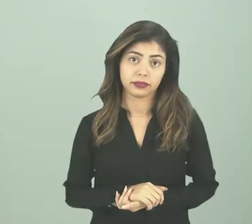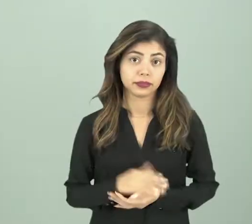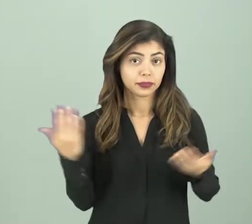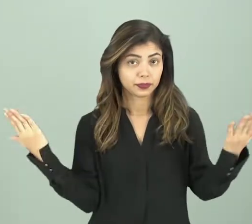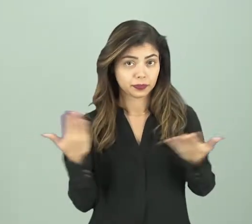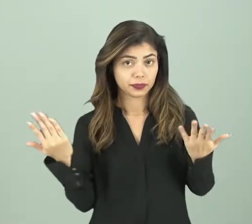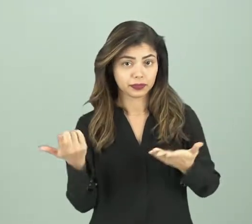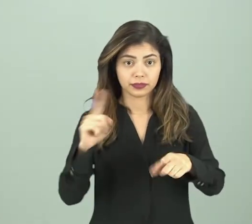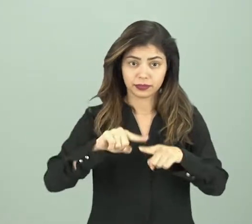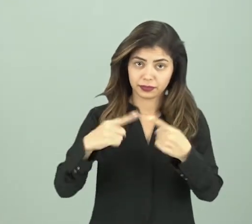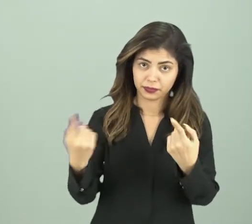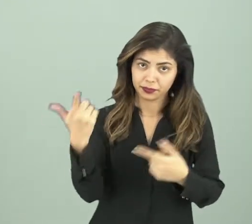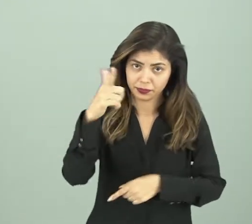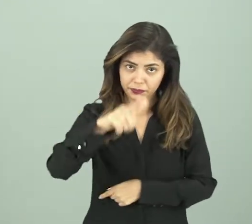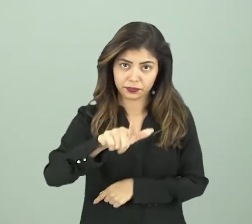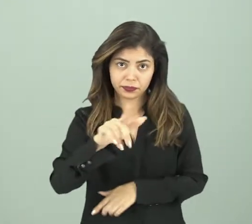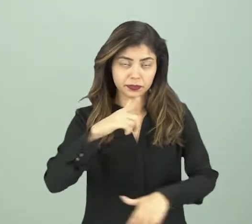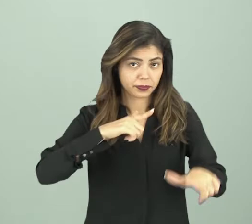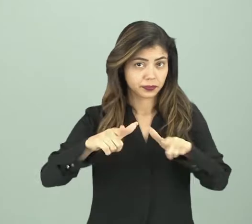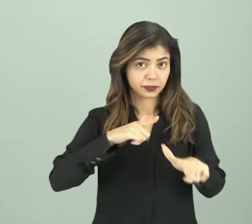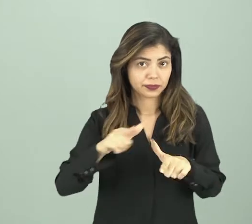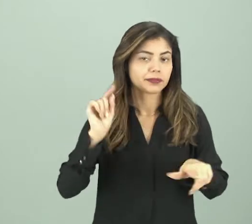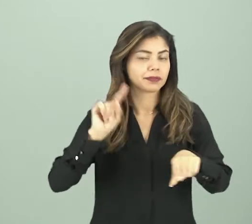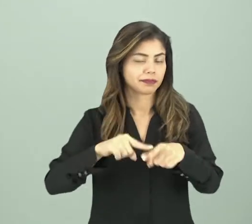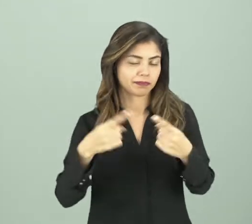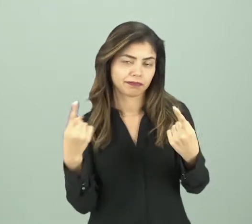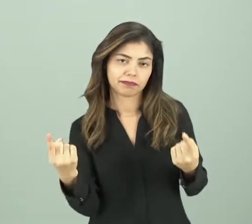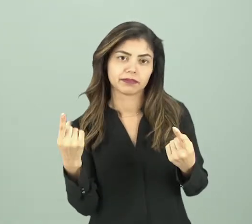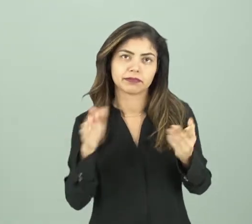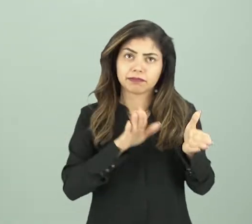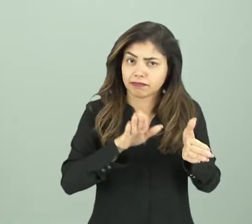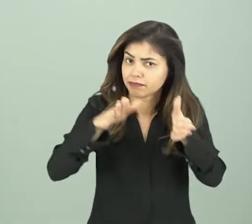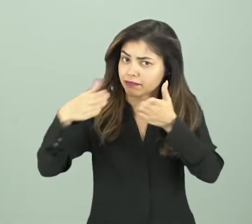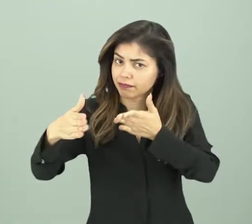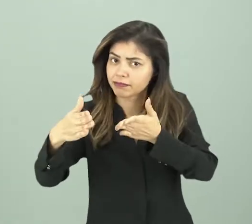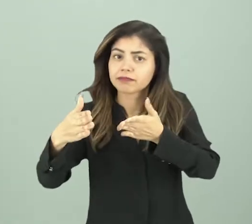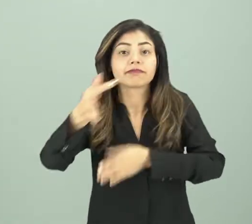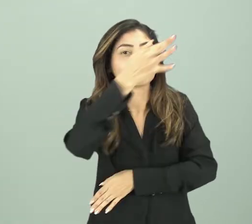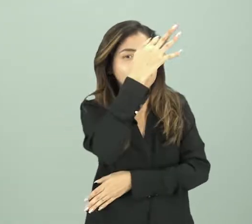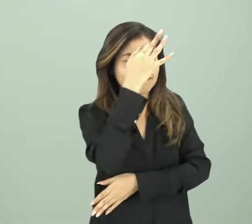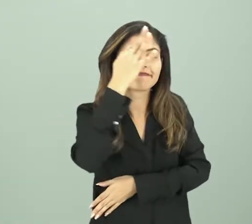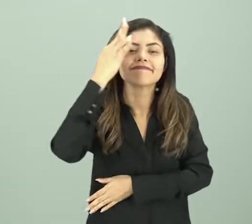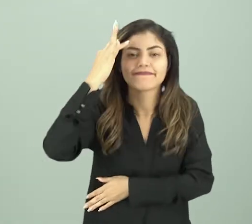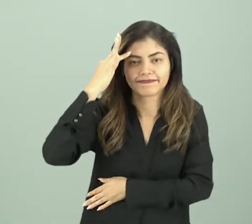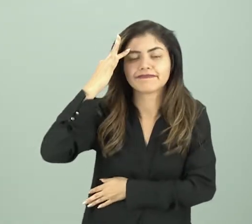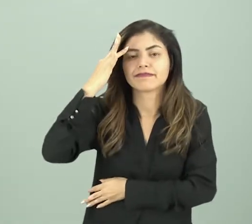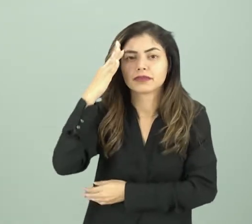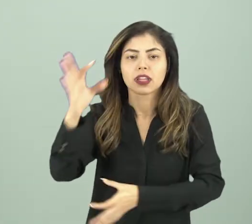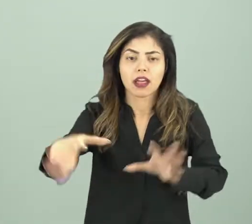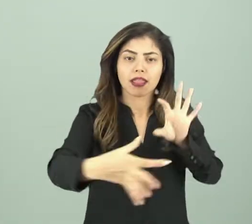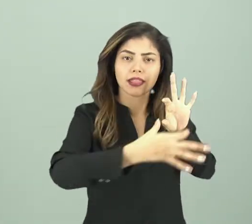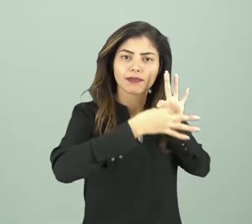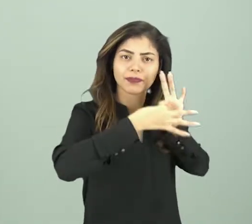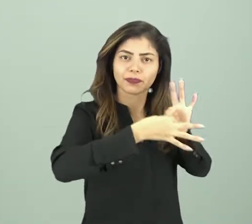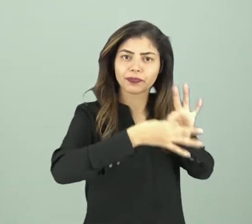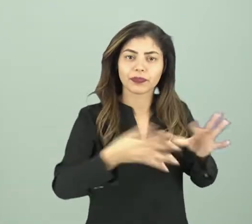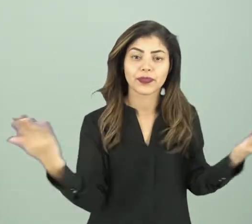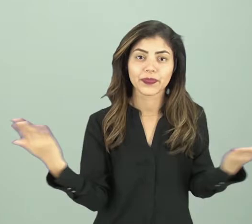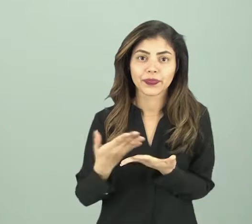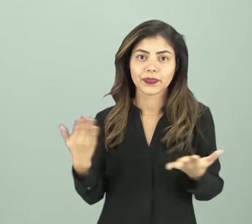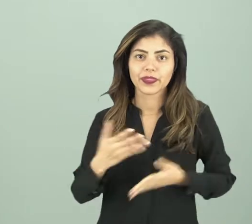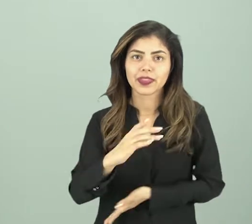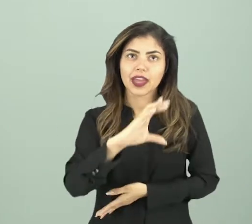Estou aqui mais uma vez para trabalhar mais uma parte da nossa filosofia ligada hoje à questão